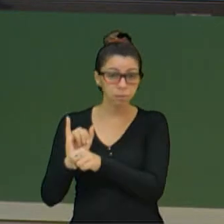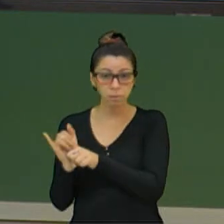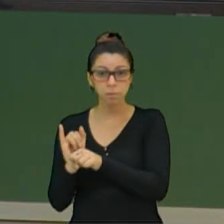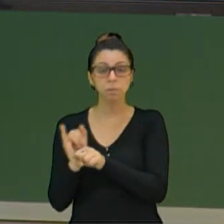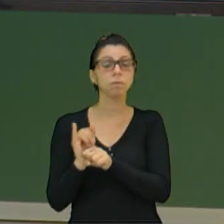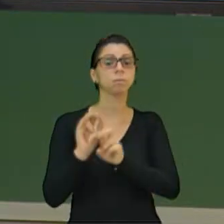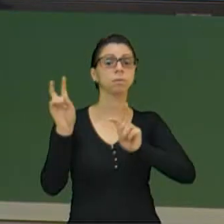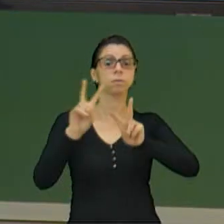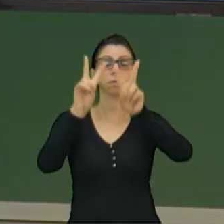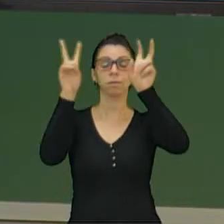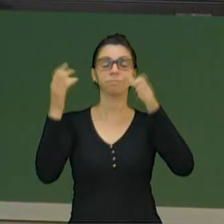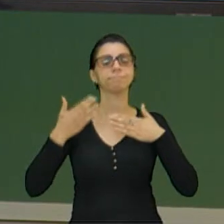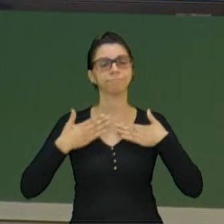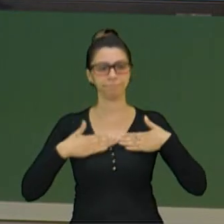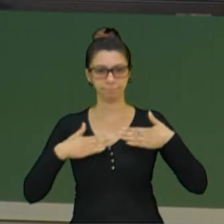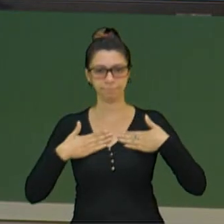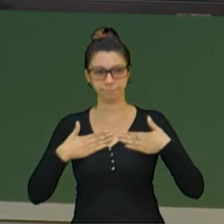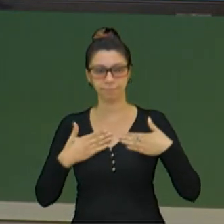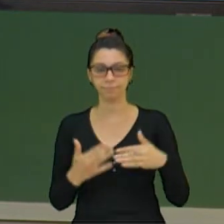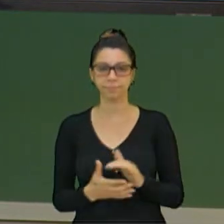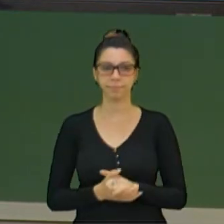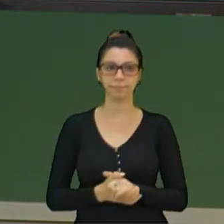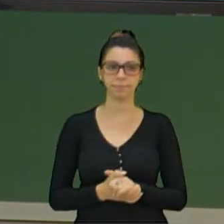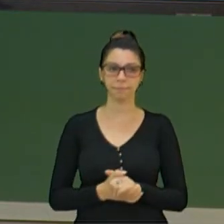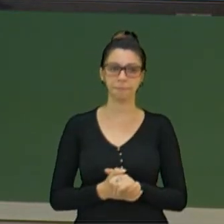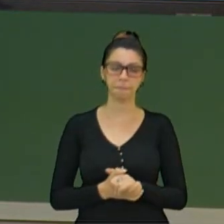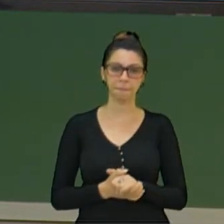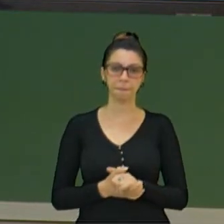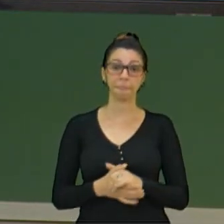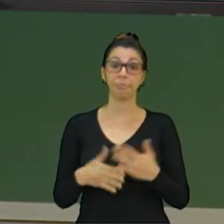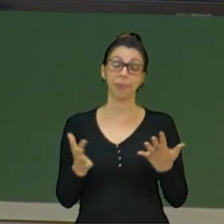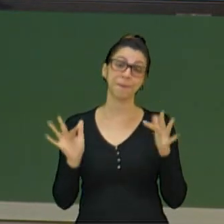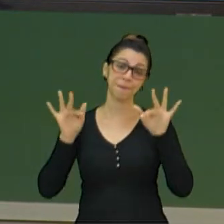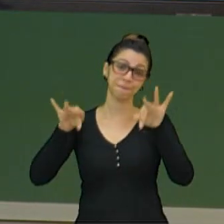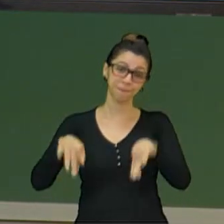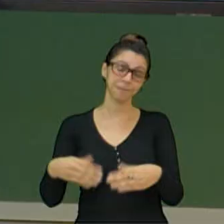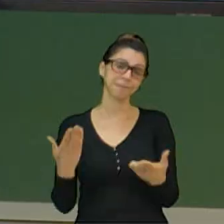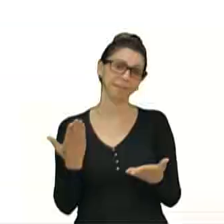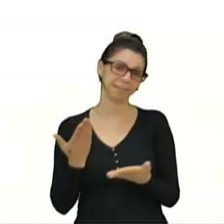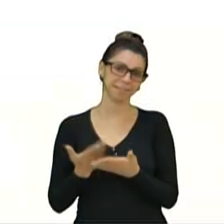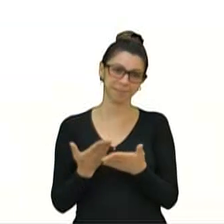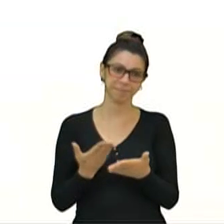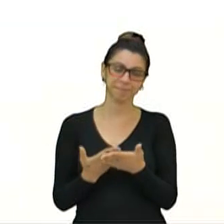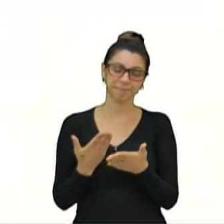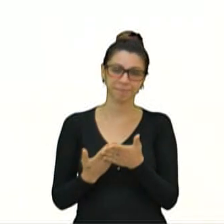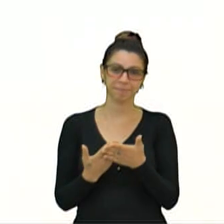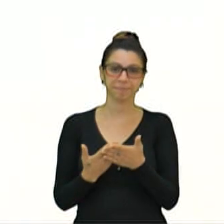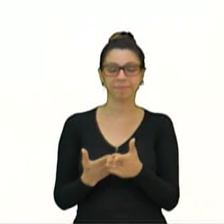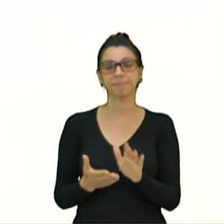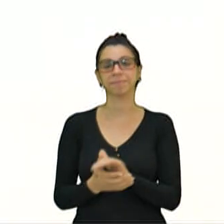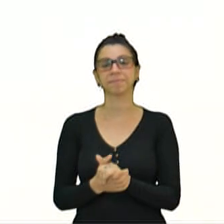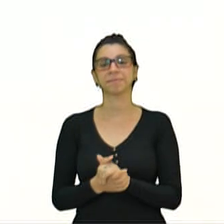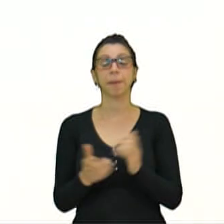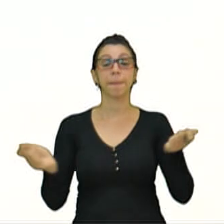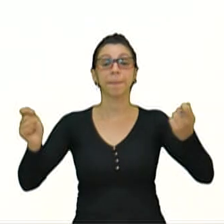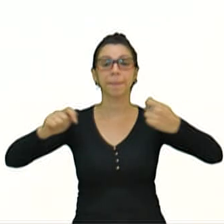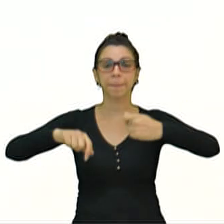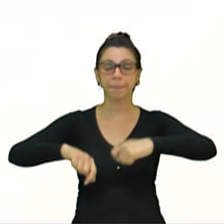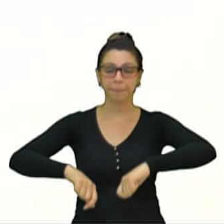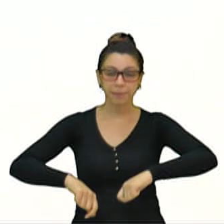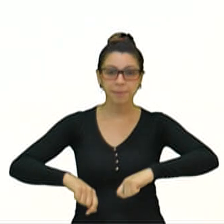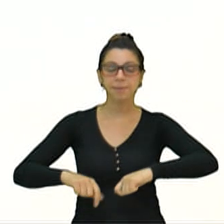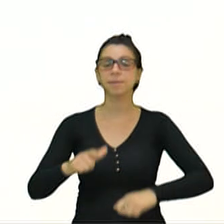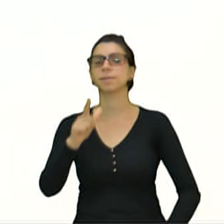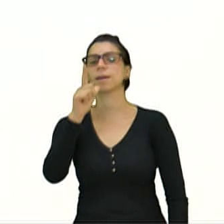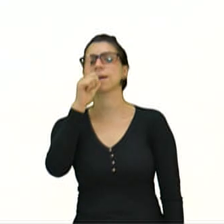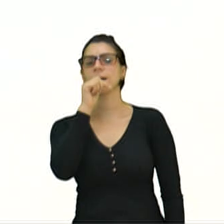você vai ficar mais tranquilo. Chegamos então ao fim de mais uma aula. Eu digo para vocês que vocês precisam se